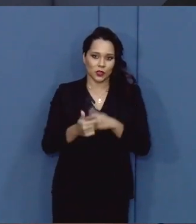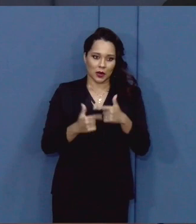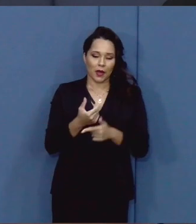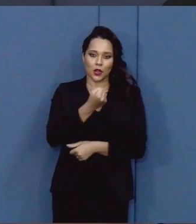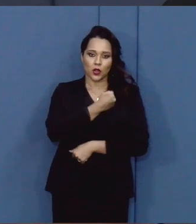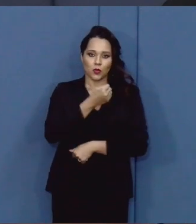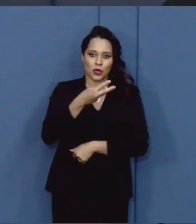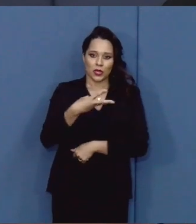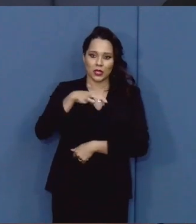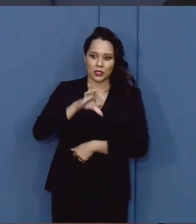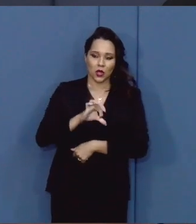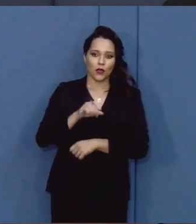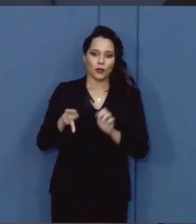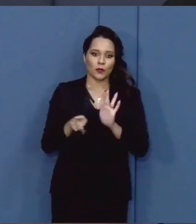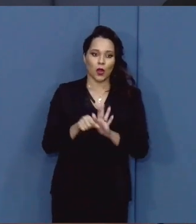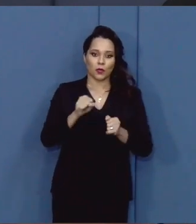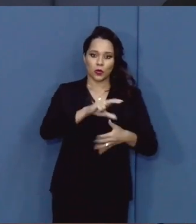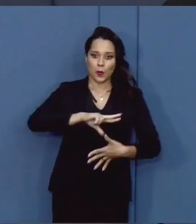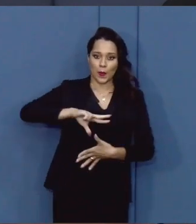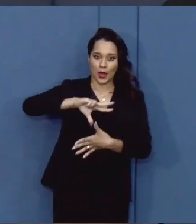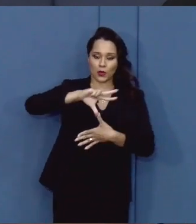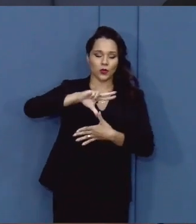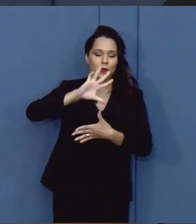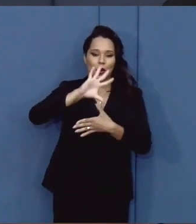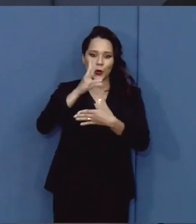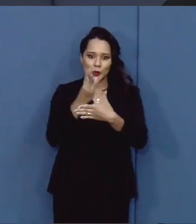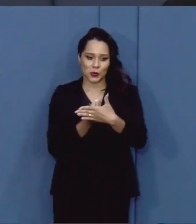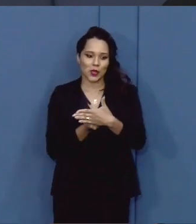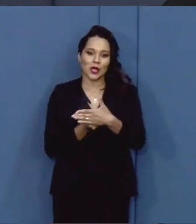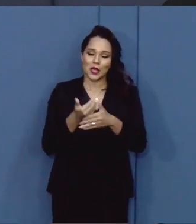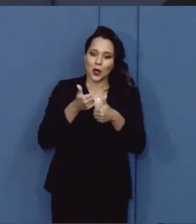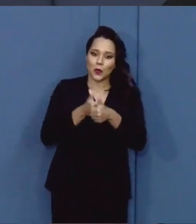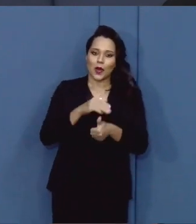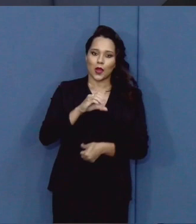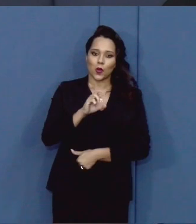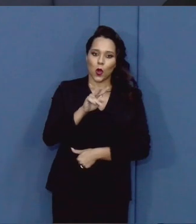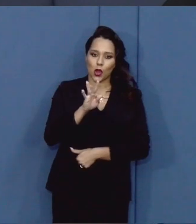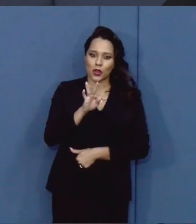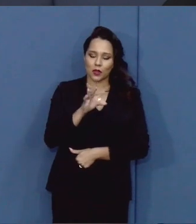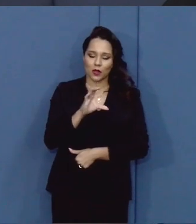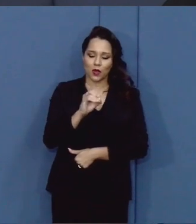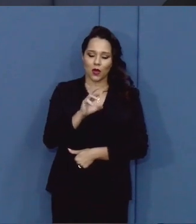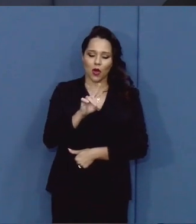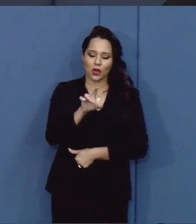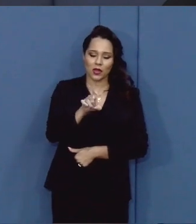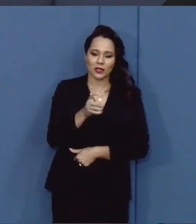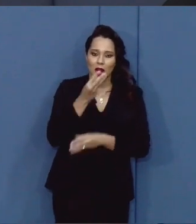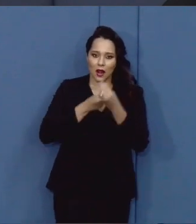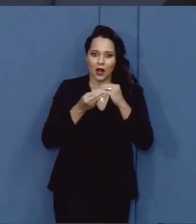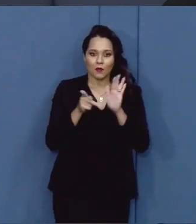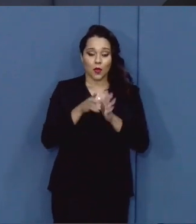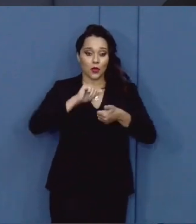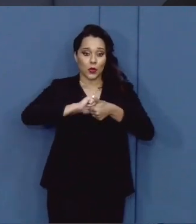trabalho número 3 no âmbito do Mercosul e acompanho o Códex Alimentares no Inmetro, que na